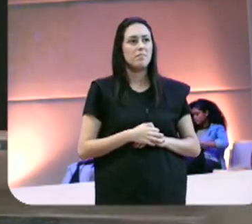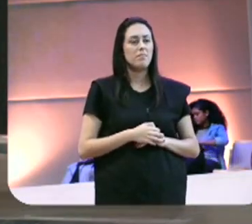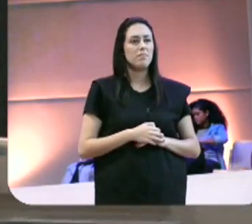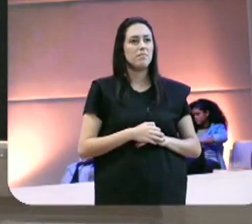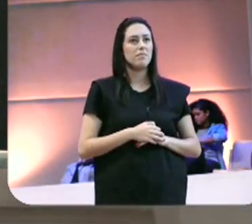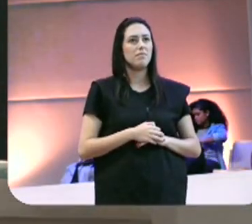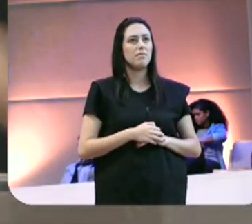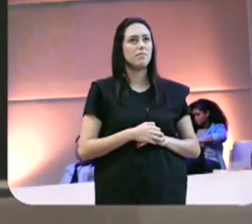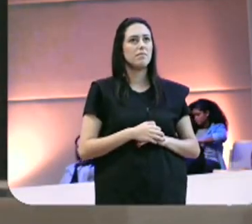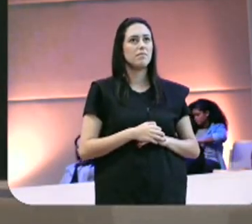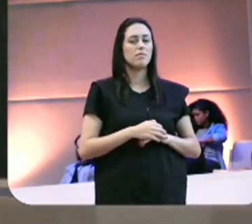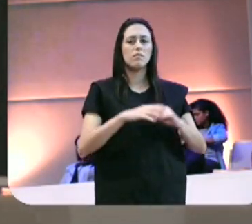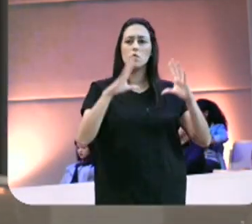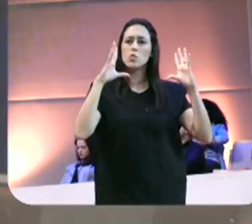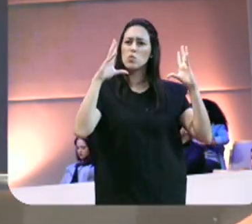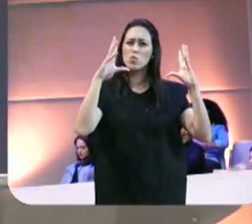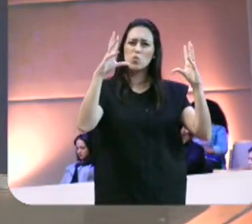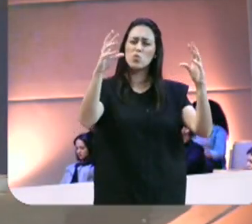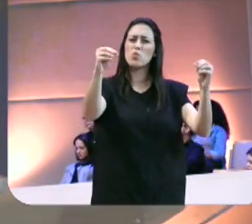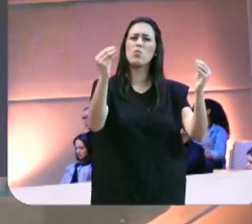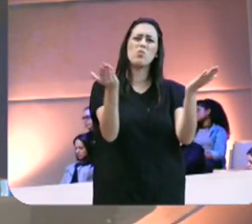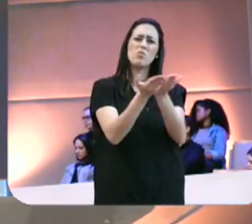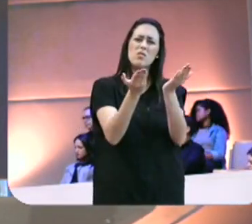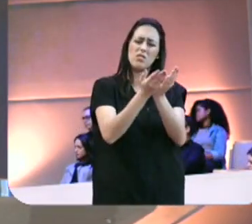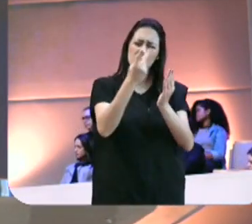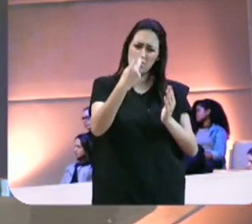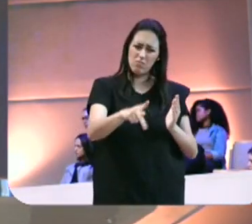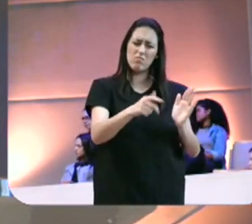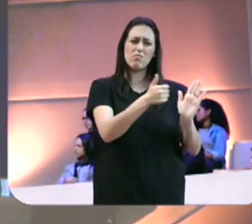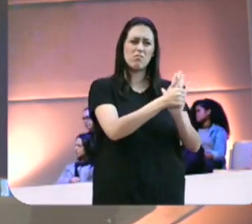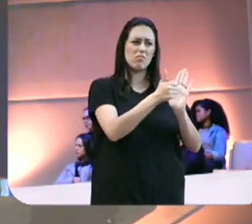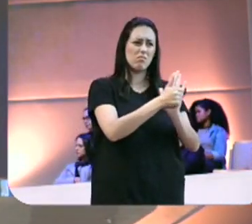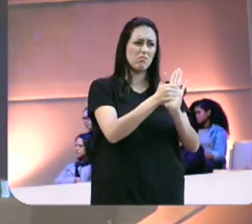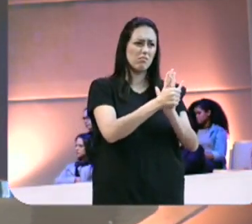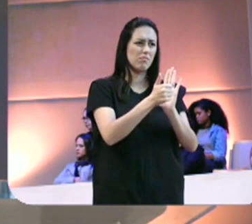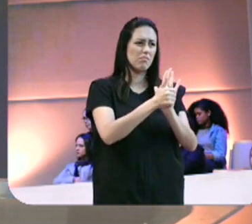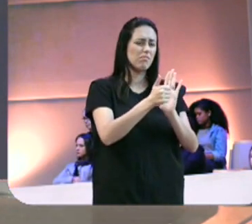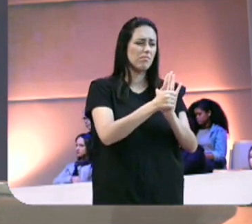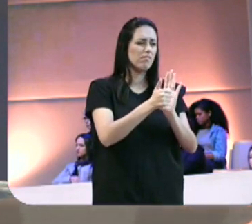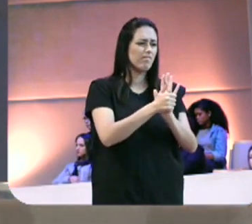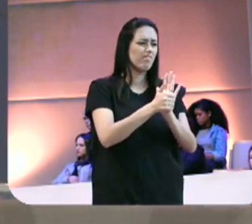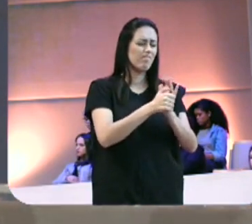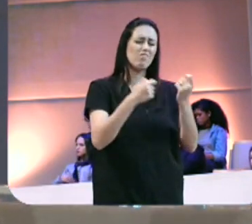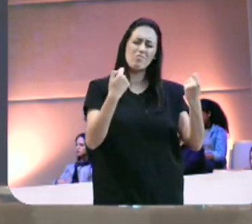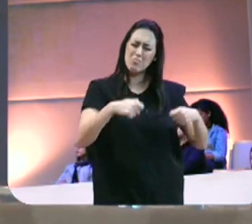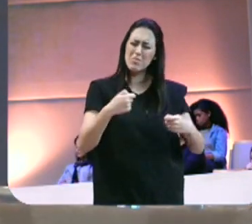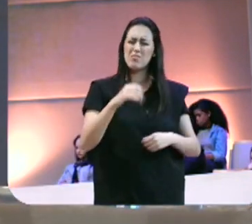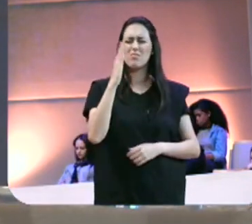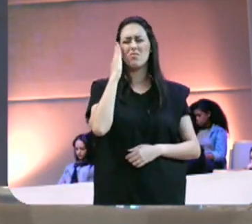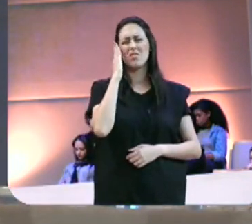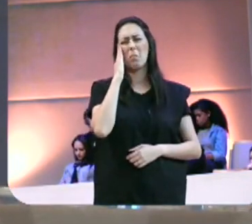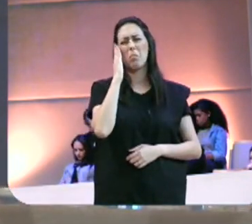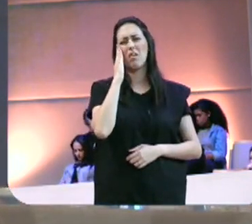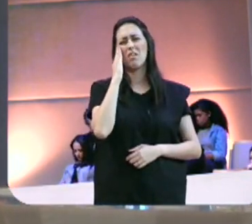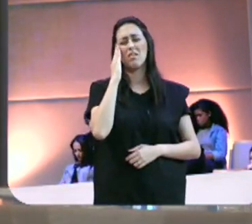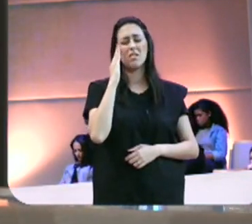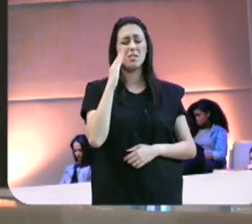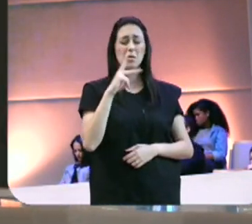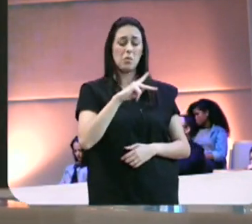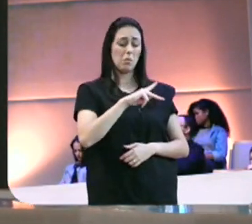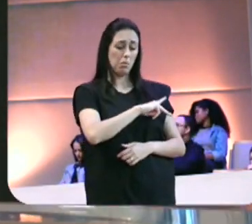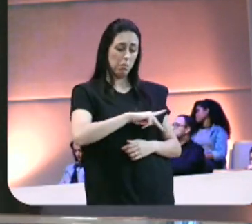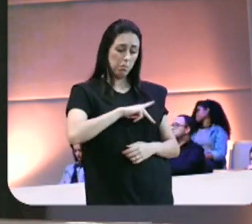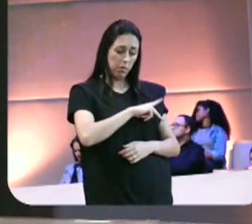todo cristão, todo seguidor de Jesus na primeira igreja batista de Curitiba tem essa convocação sobre a sua vida. Essa convocação que o apóstolo Paulo nos